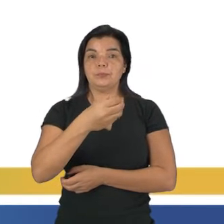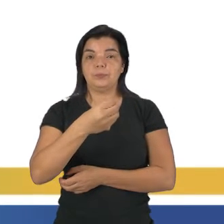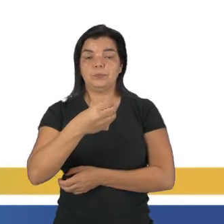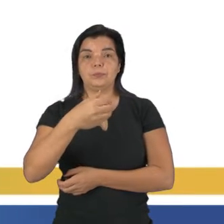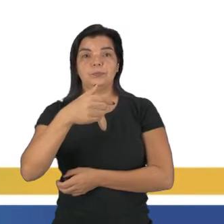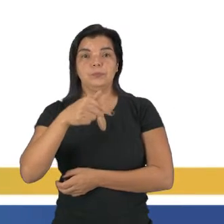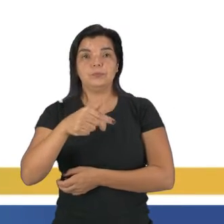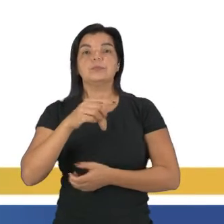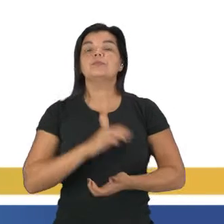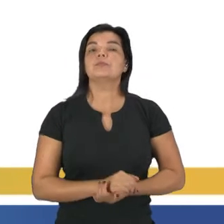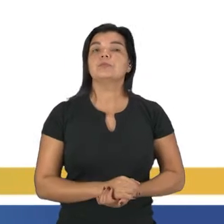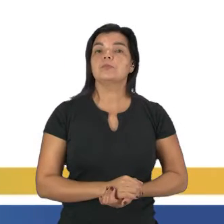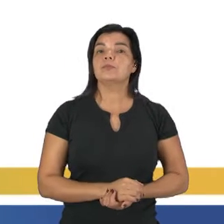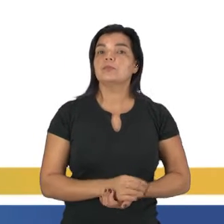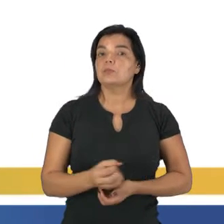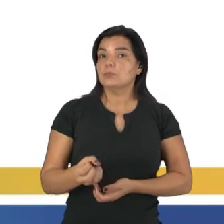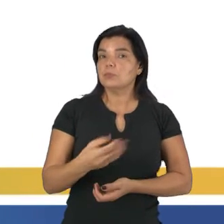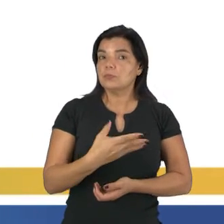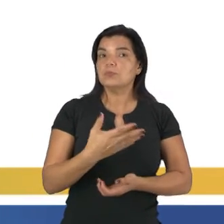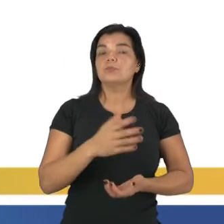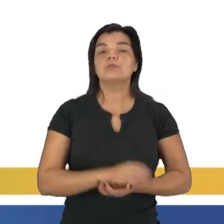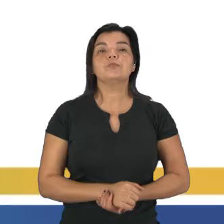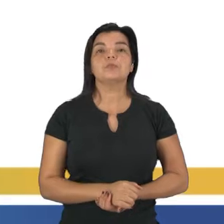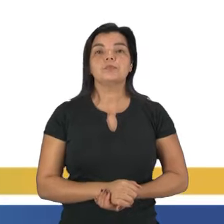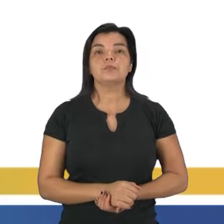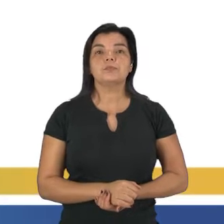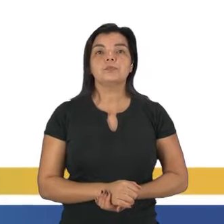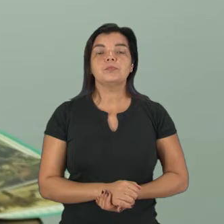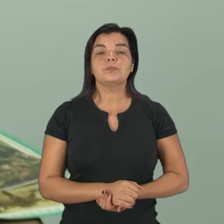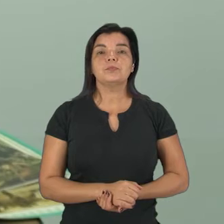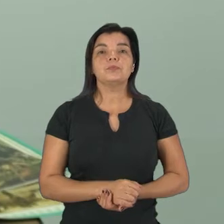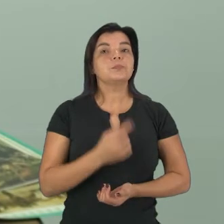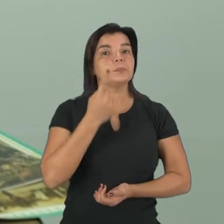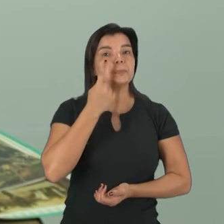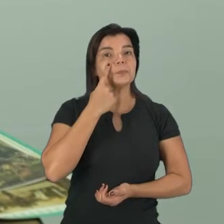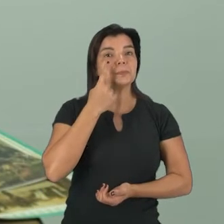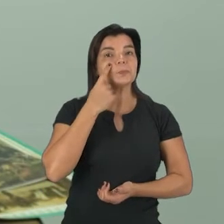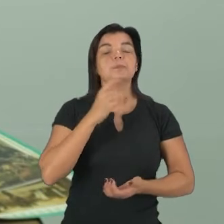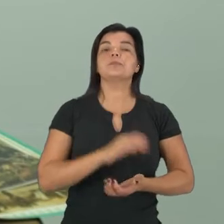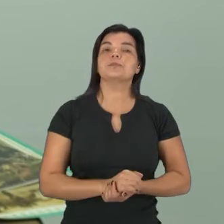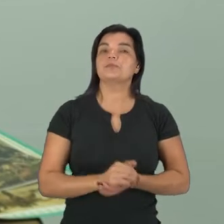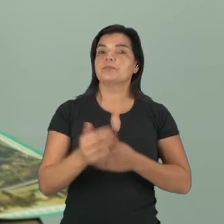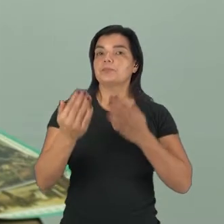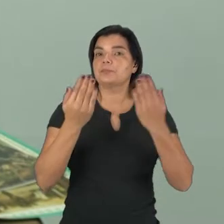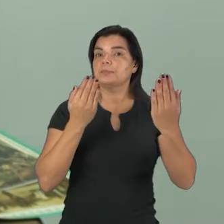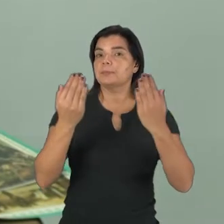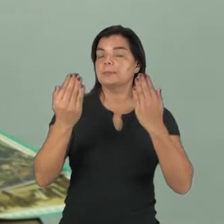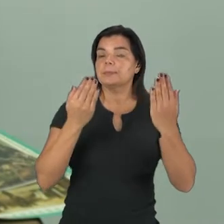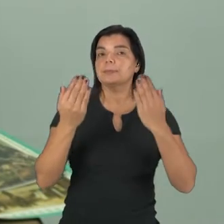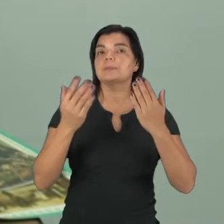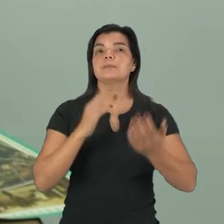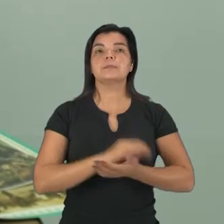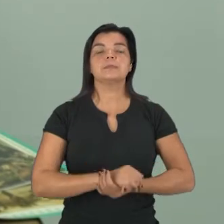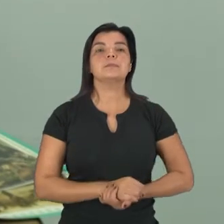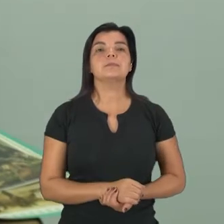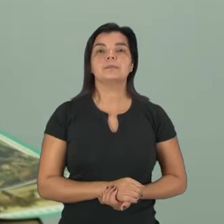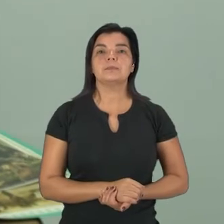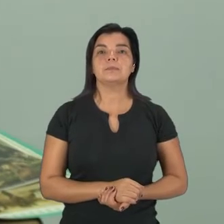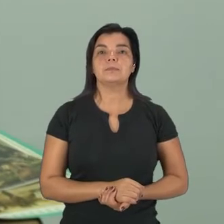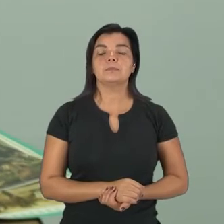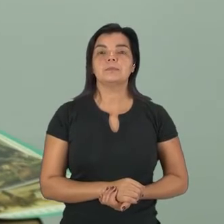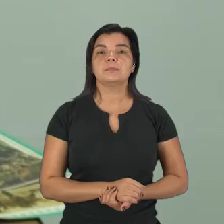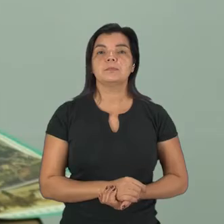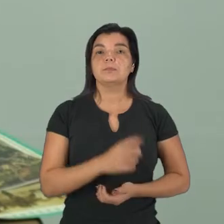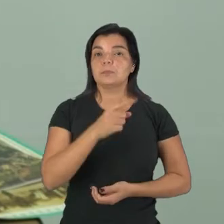2007, já é um mapa mais atualizado. Agora, vem aqui comigo, vamos fazer a comparação. Quando